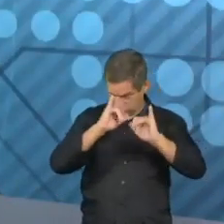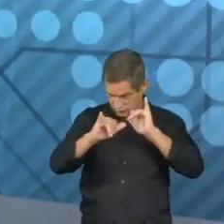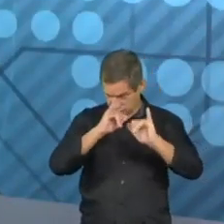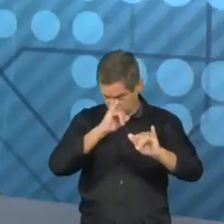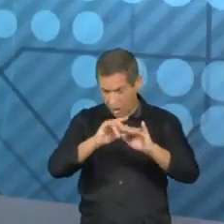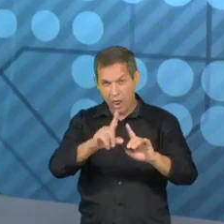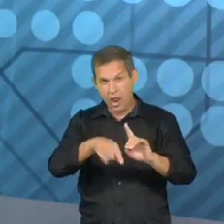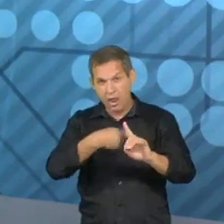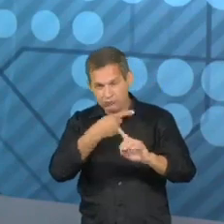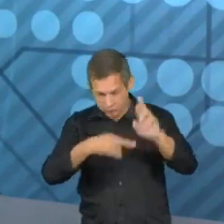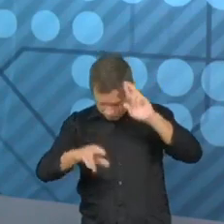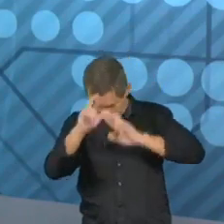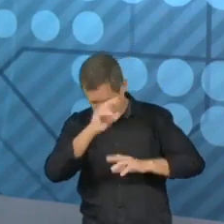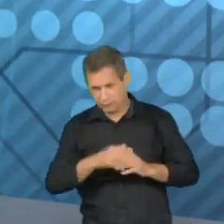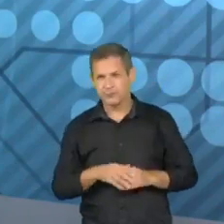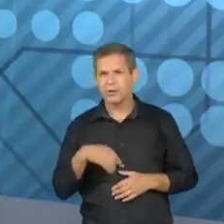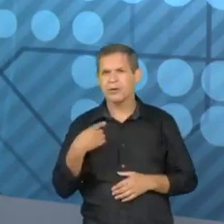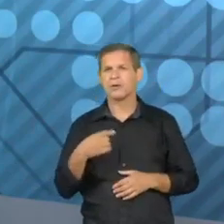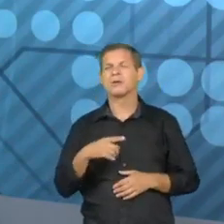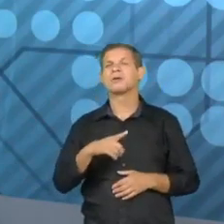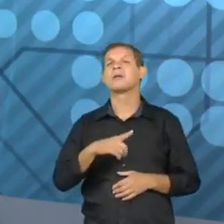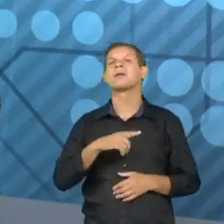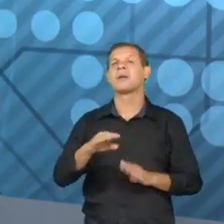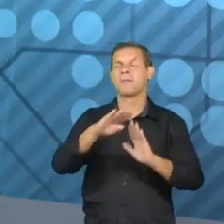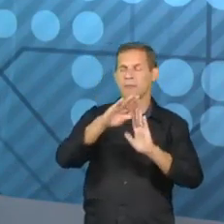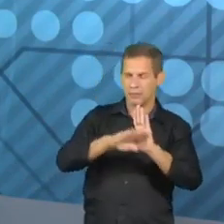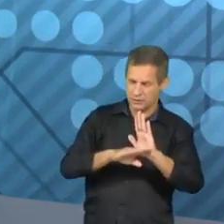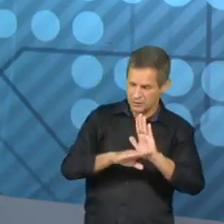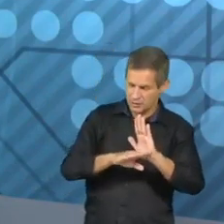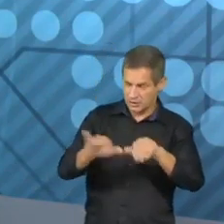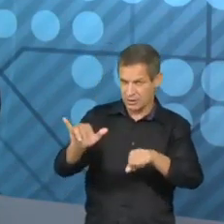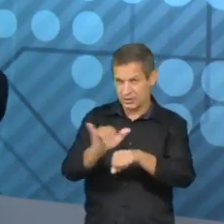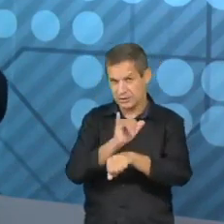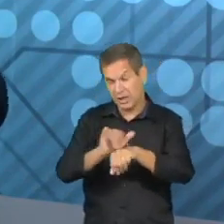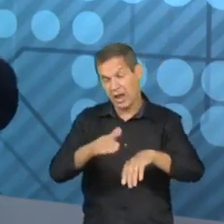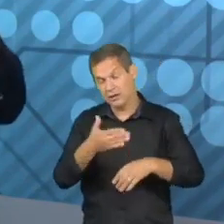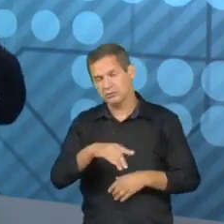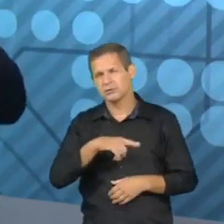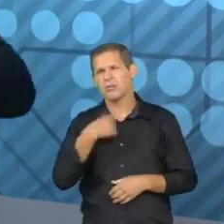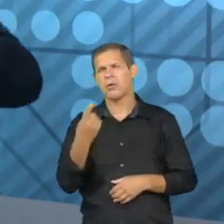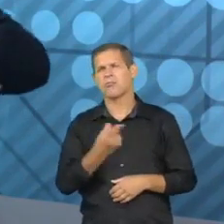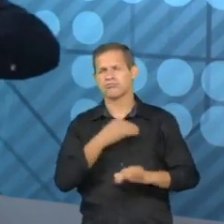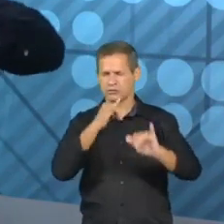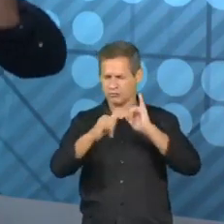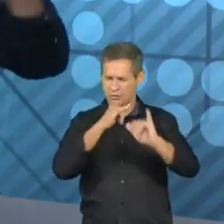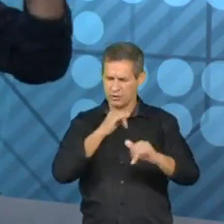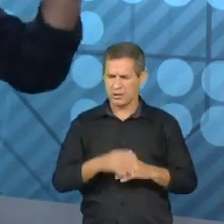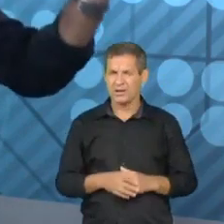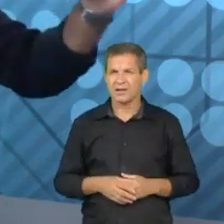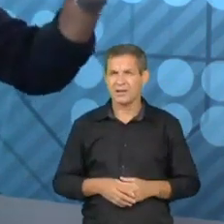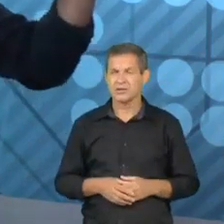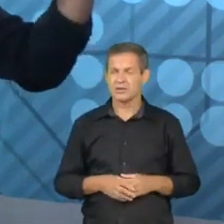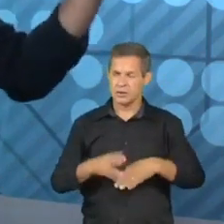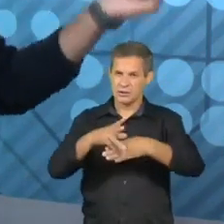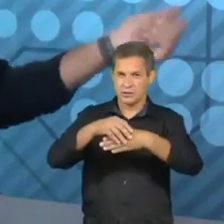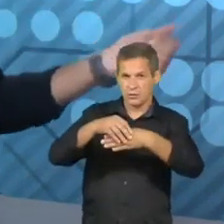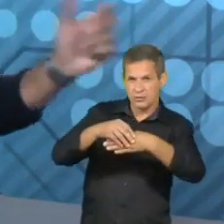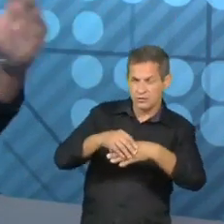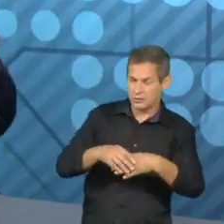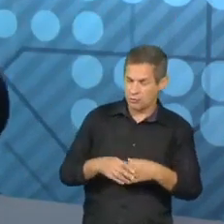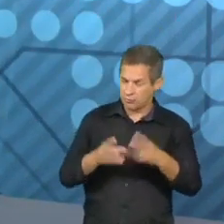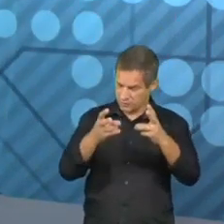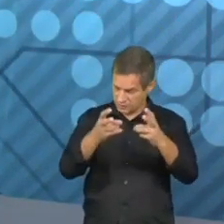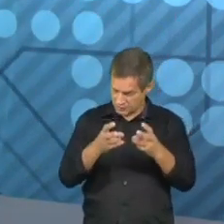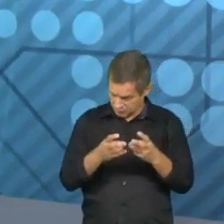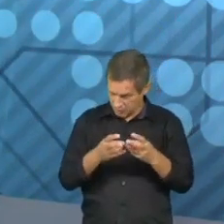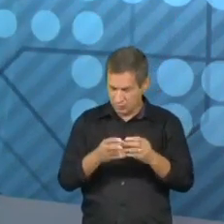a partir da análise vão planejar ações. Então, nós temos informações que vêm desde doenças, como você pôde ver,